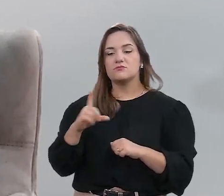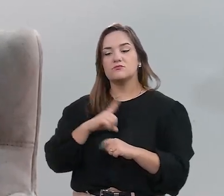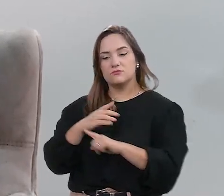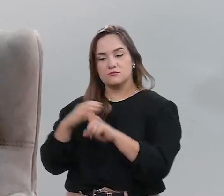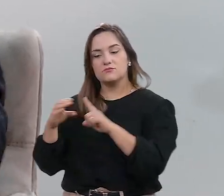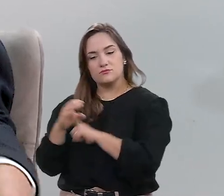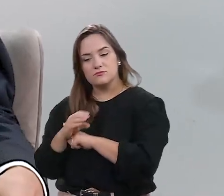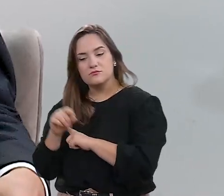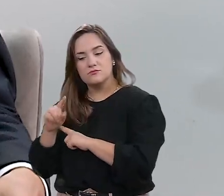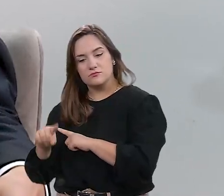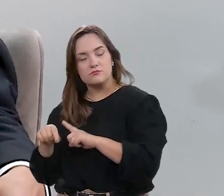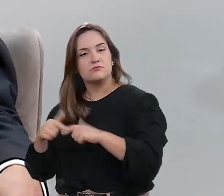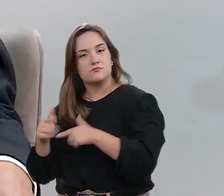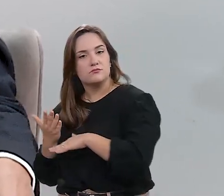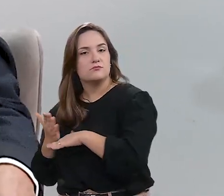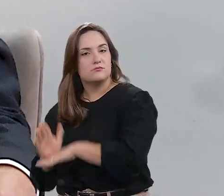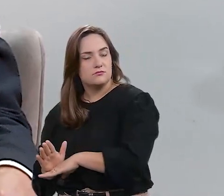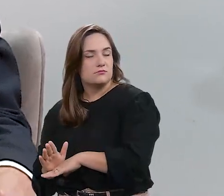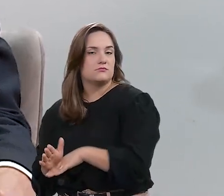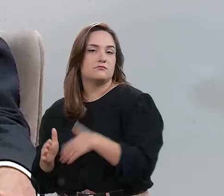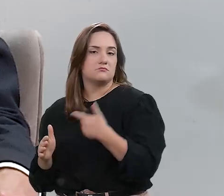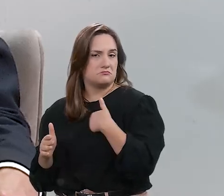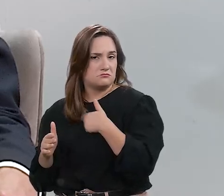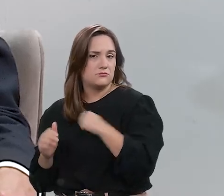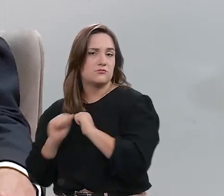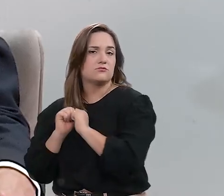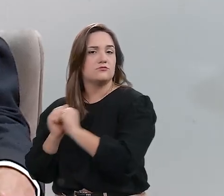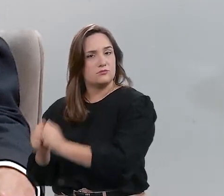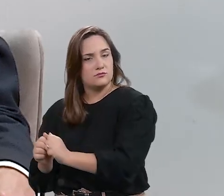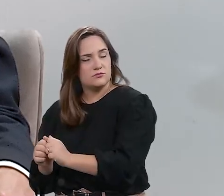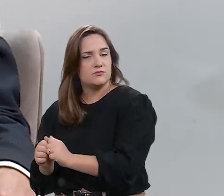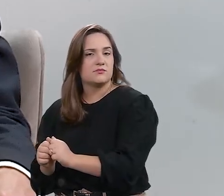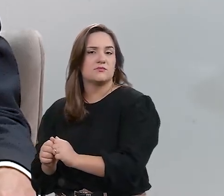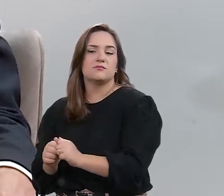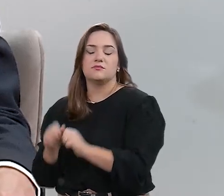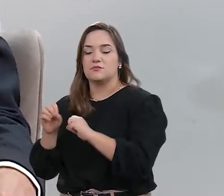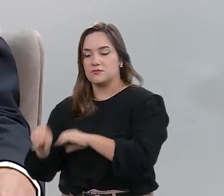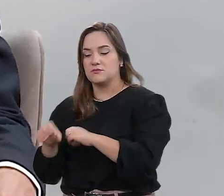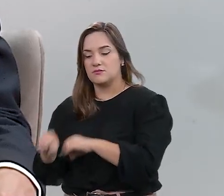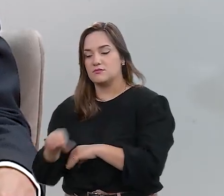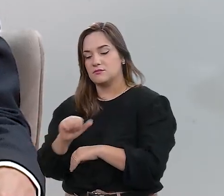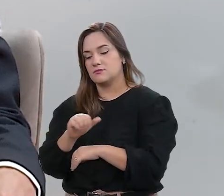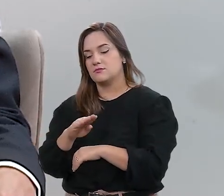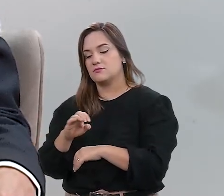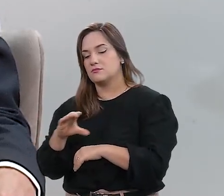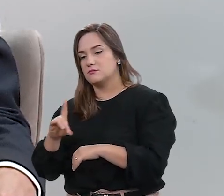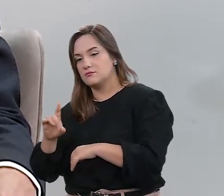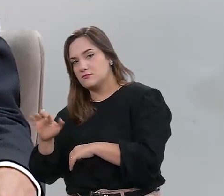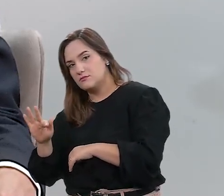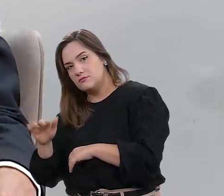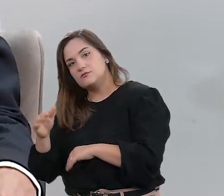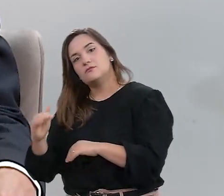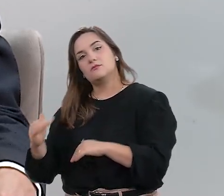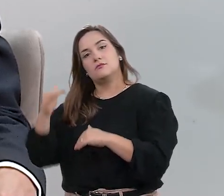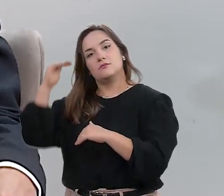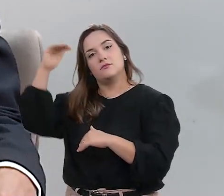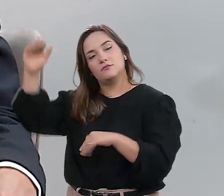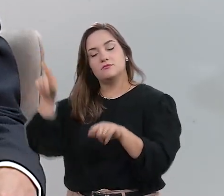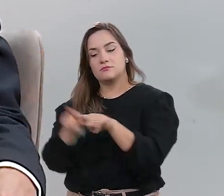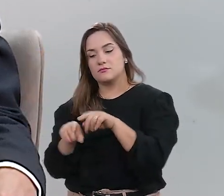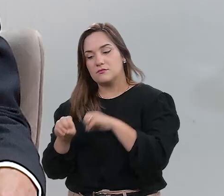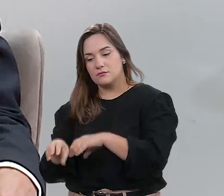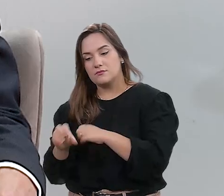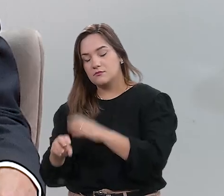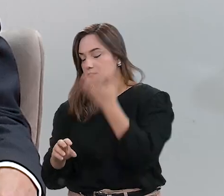inserção numa favela, e lá eu fui fazer trabalhos de alfabetização de adultos, né,